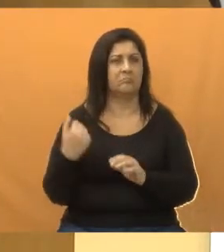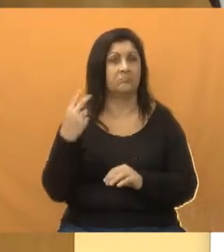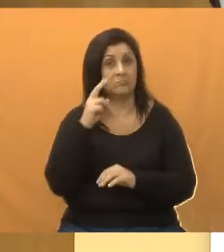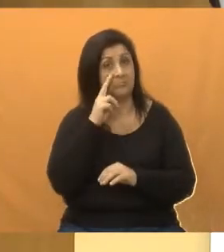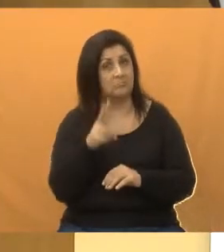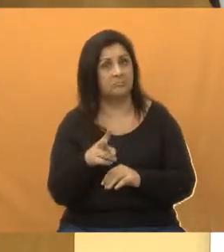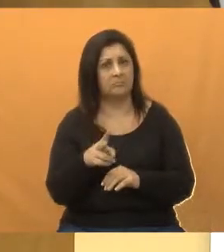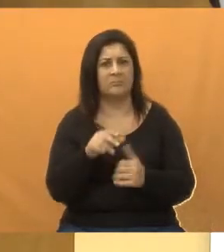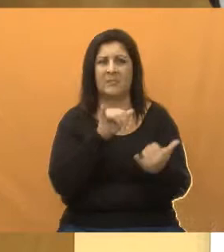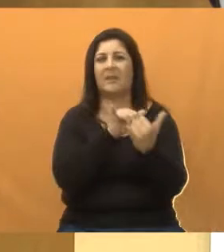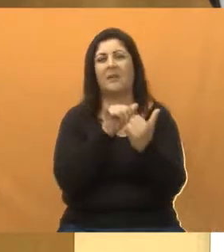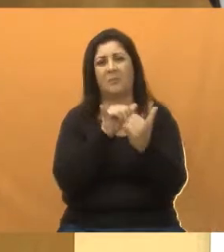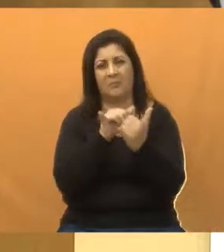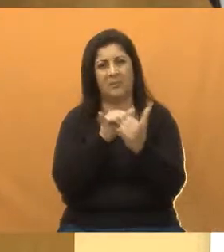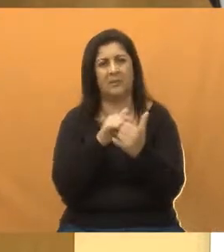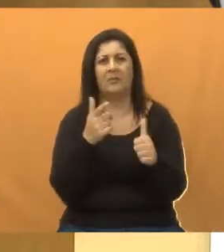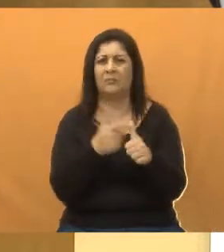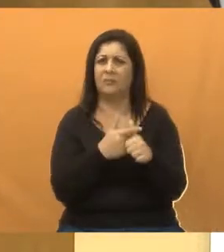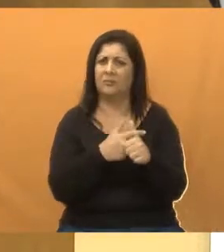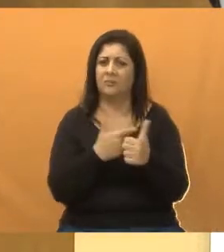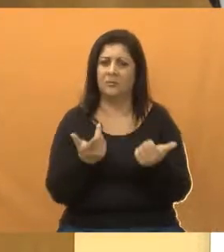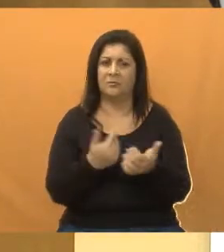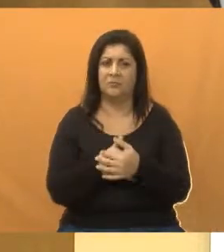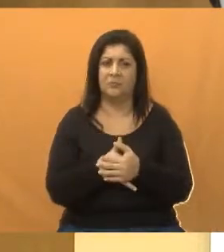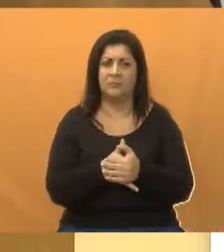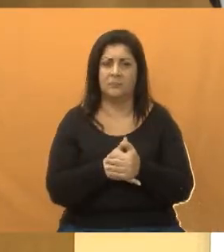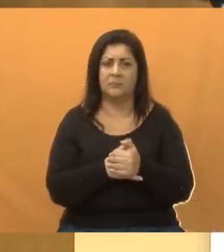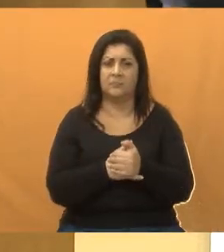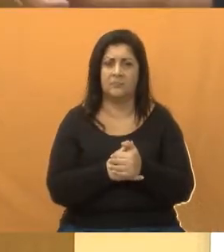dando isenção, estamos tirando dinheiro de uma autarquia